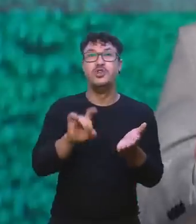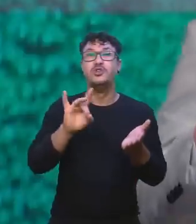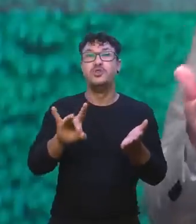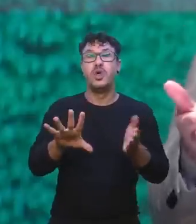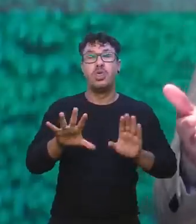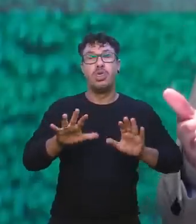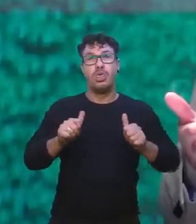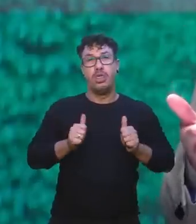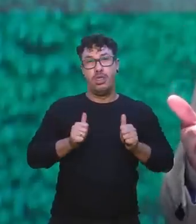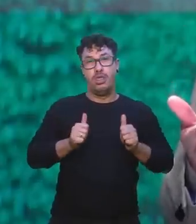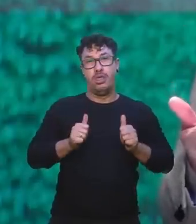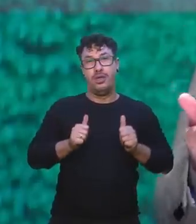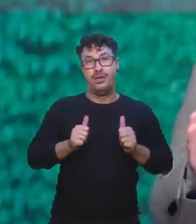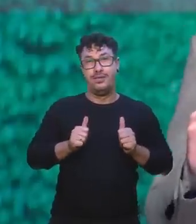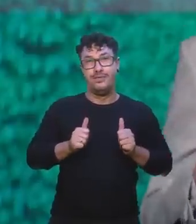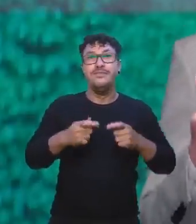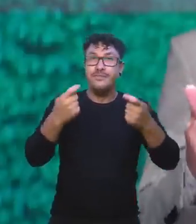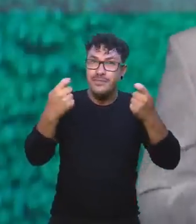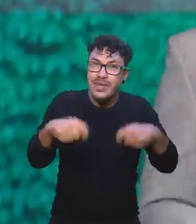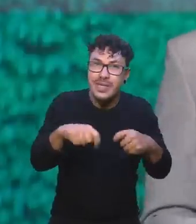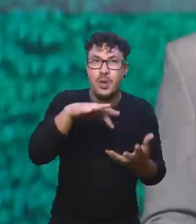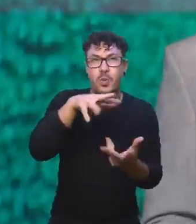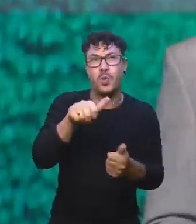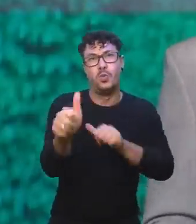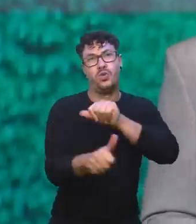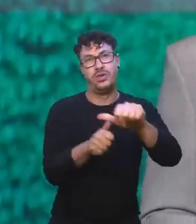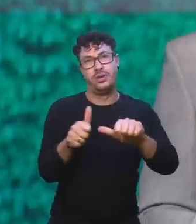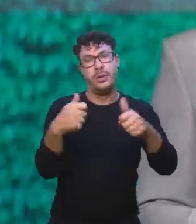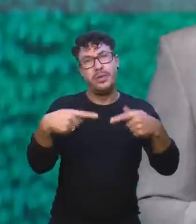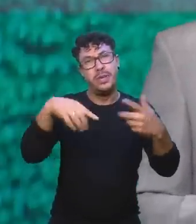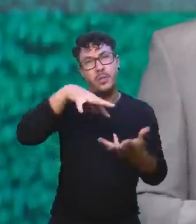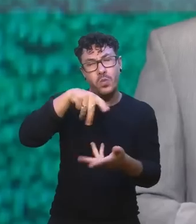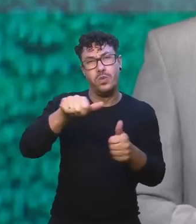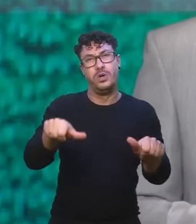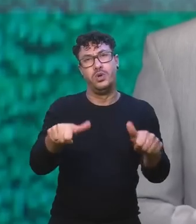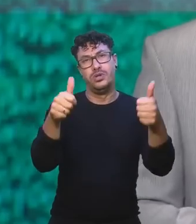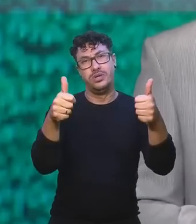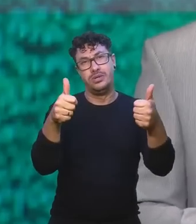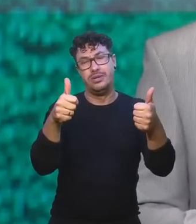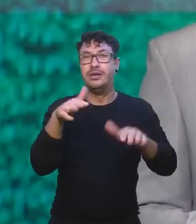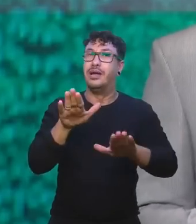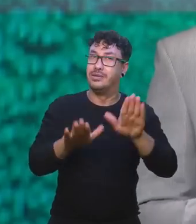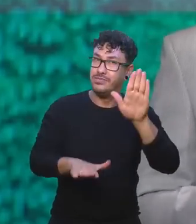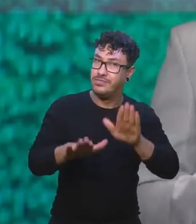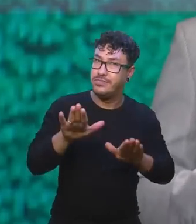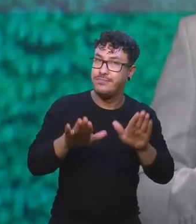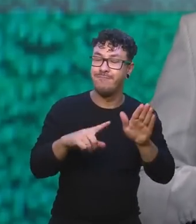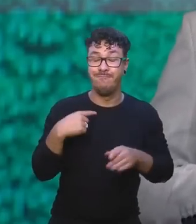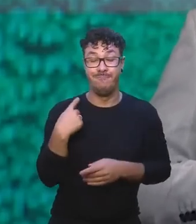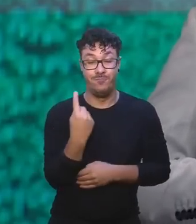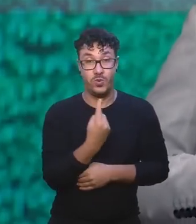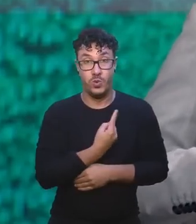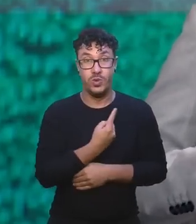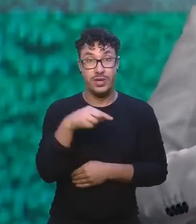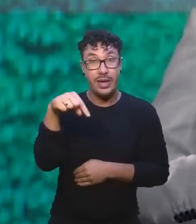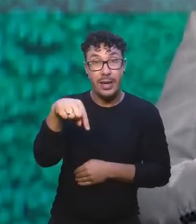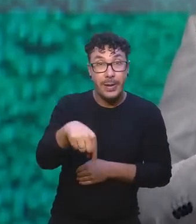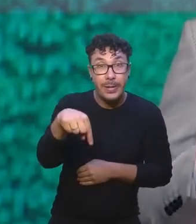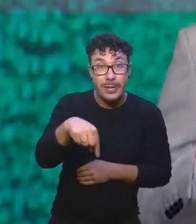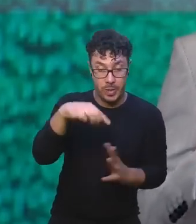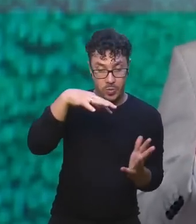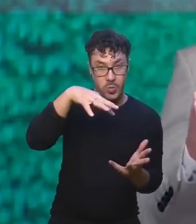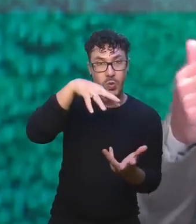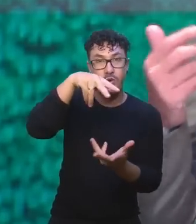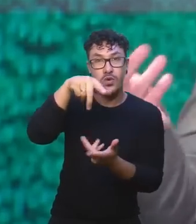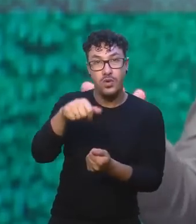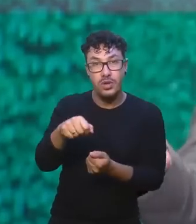da necessidade de mudança, diante da necessidade de melhoria. E muitas vezes, nós que poderemos estar nessa posição